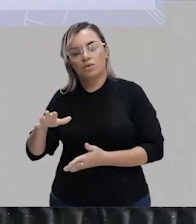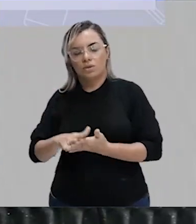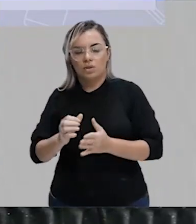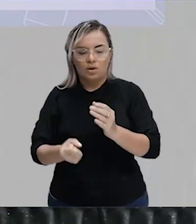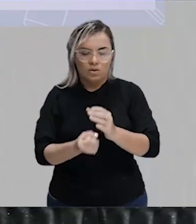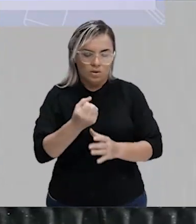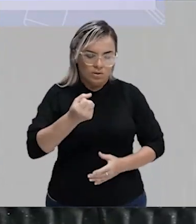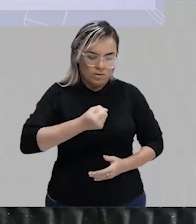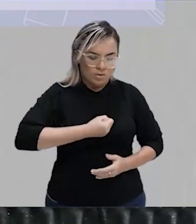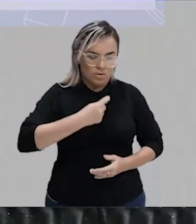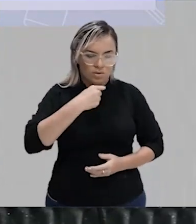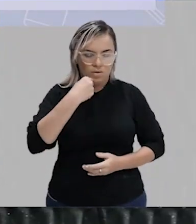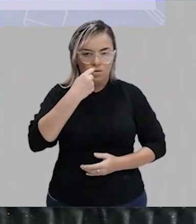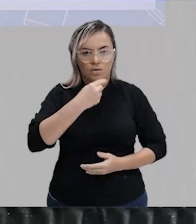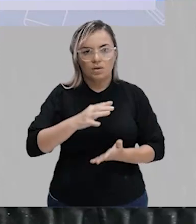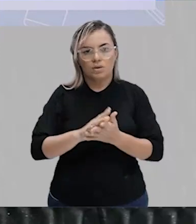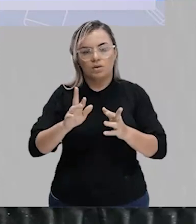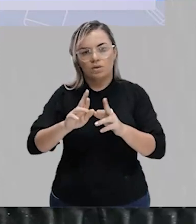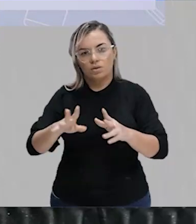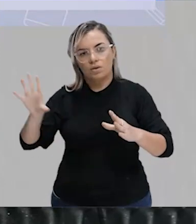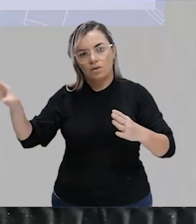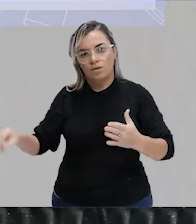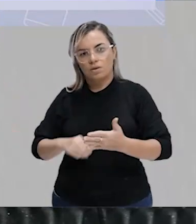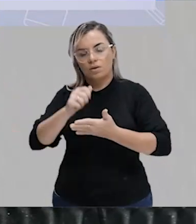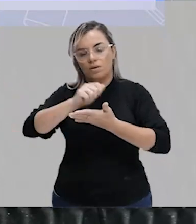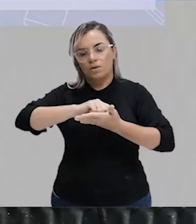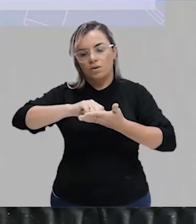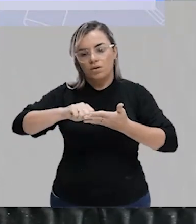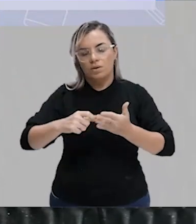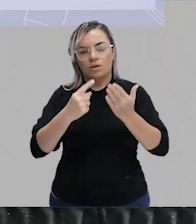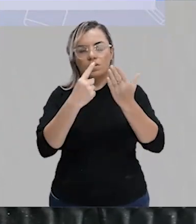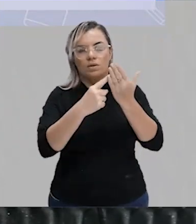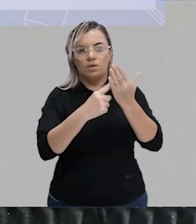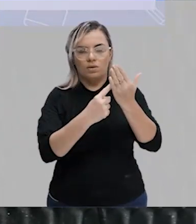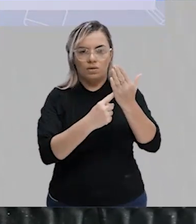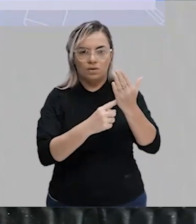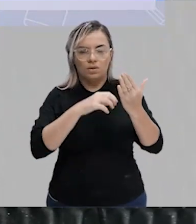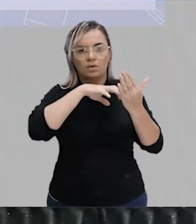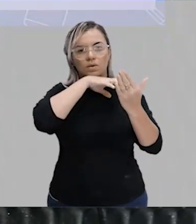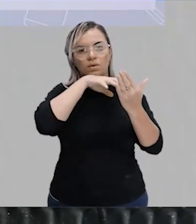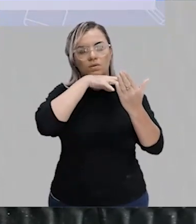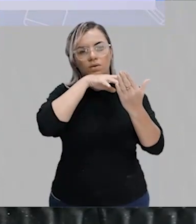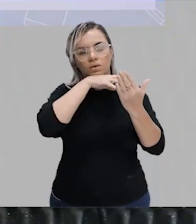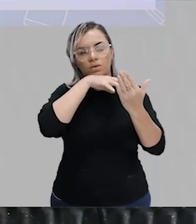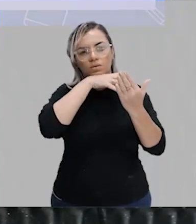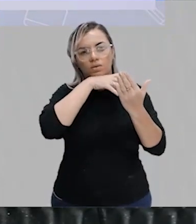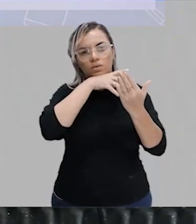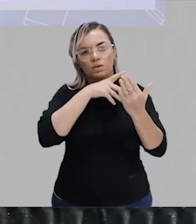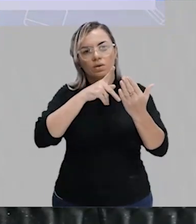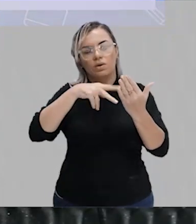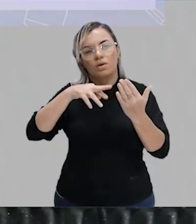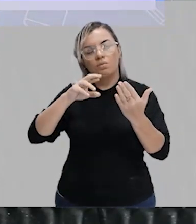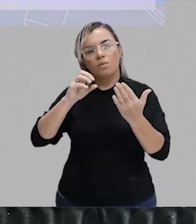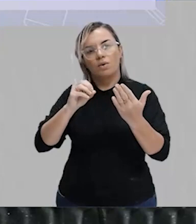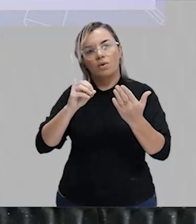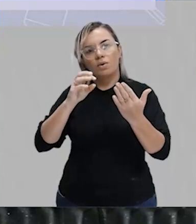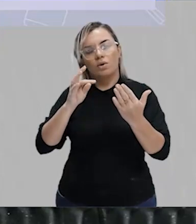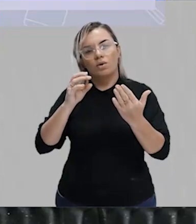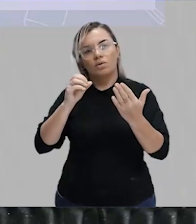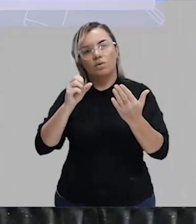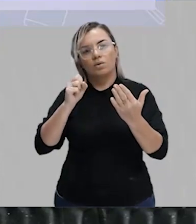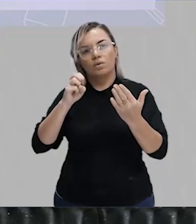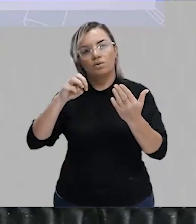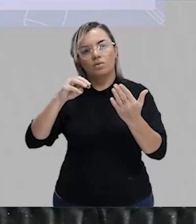ânus. Então é importante você anotar aí. Quando você classifica se um animal ele é protostômio